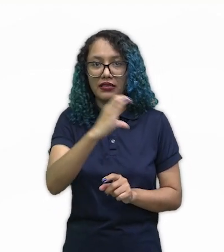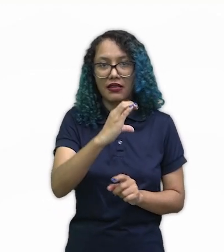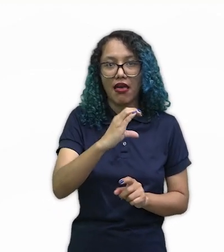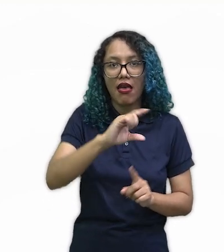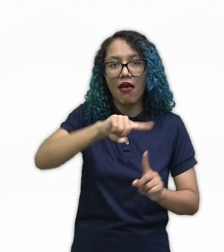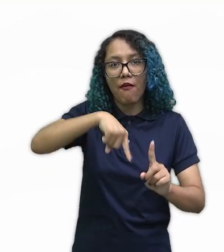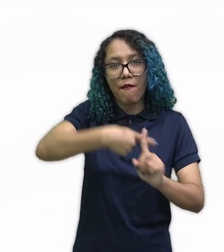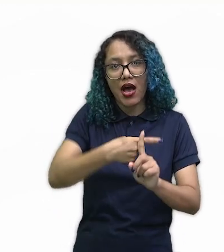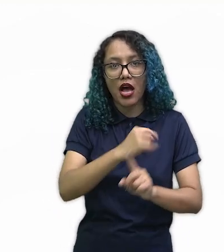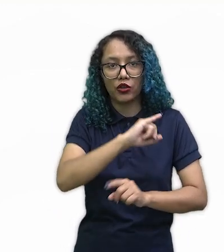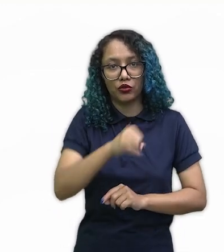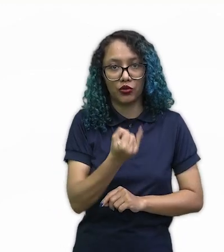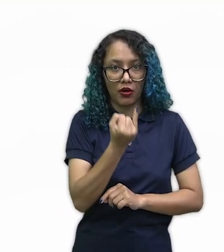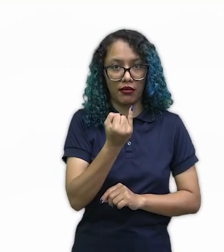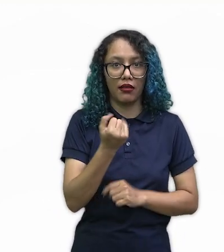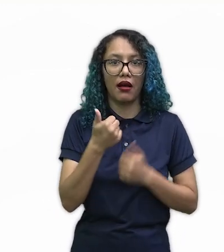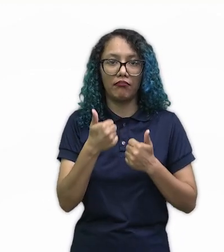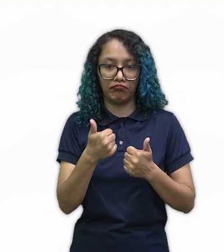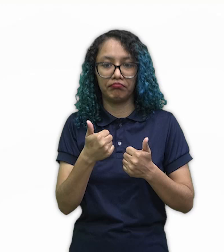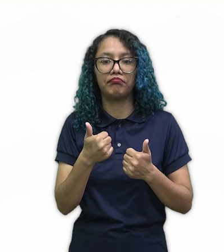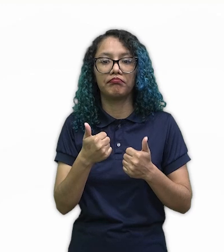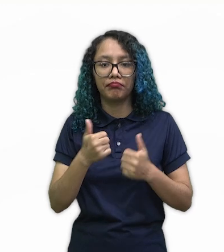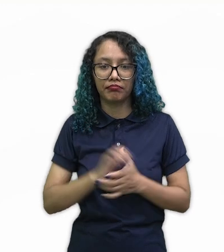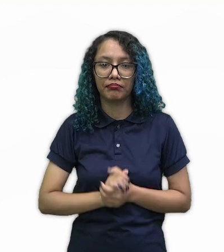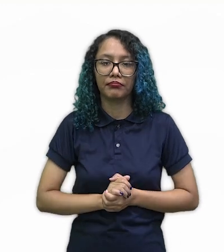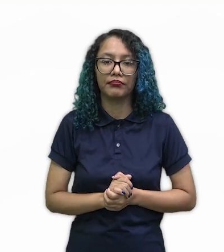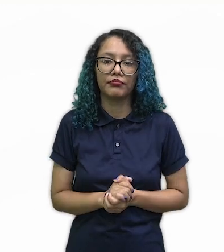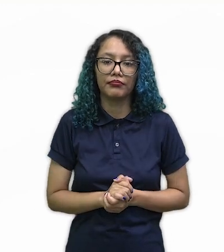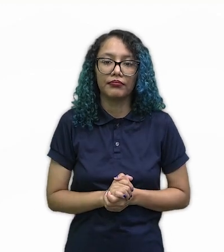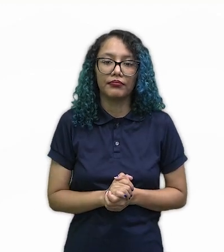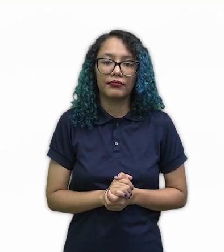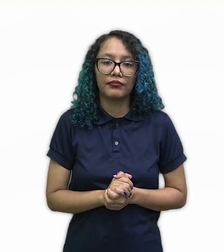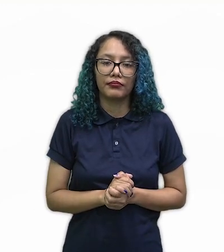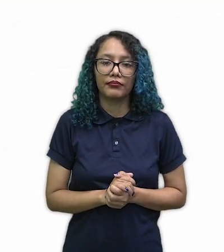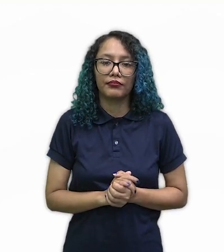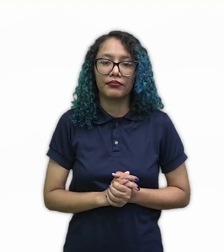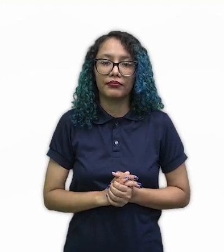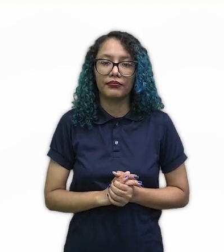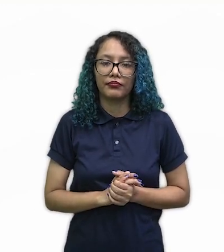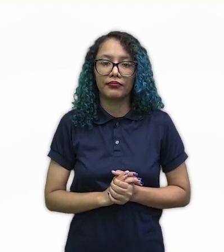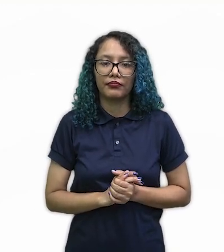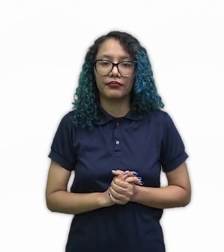obtidos nessa operação. Beleza? Vamos seguir em frente então, olha só.